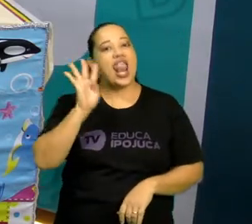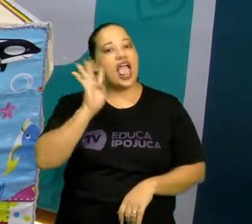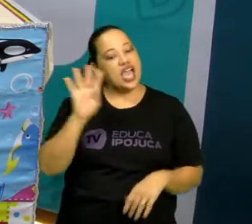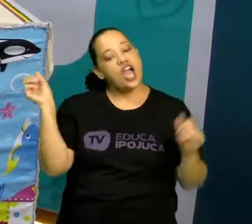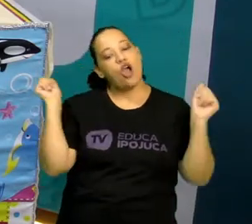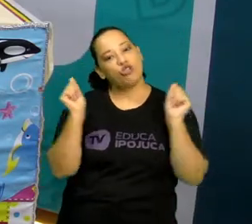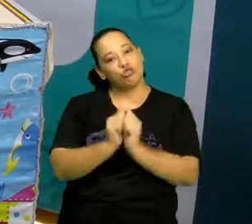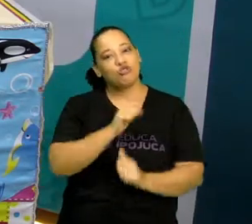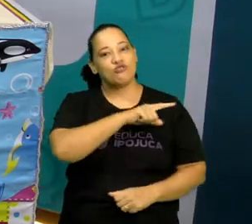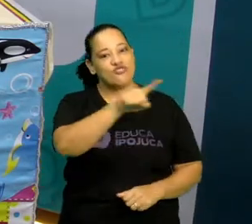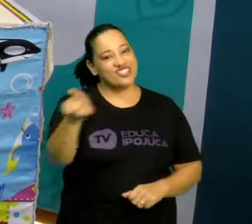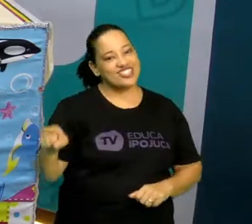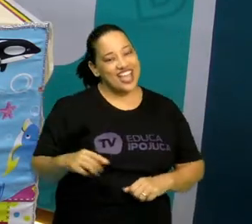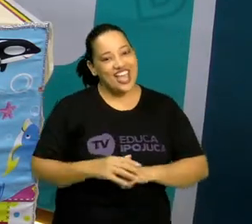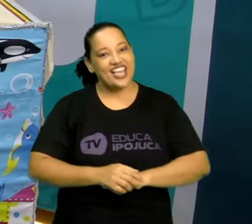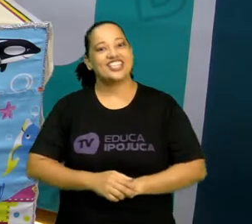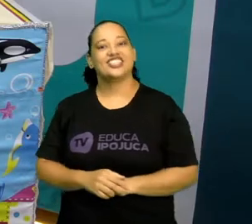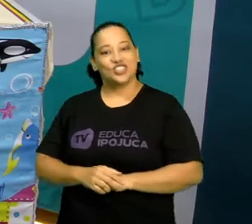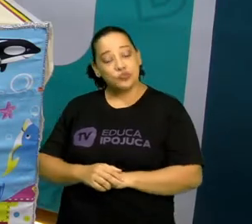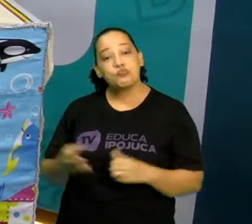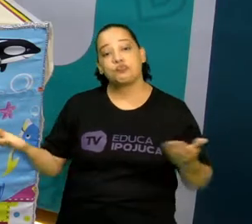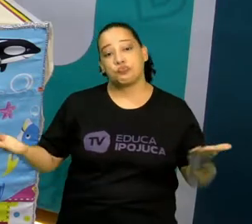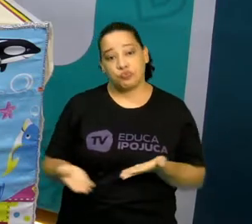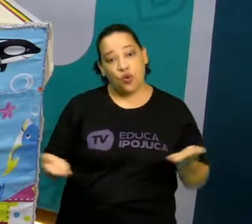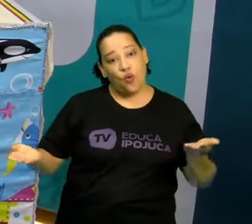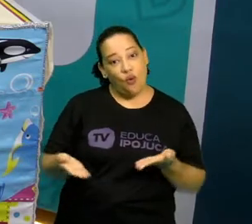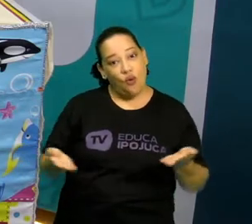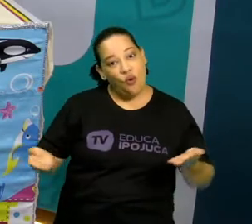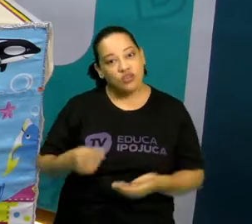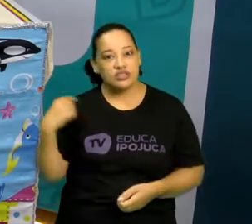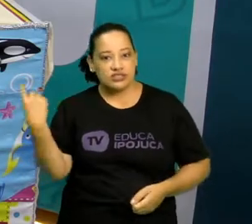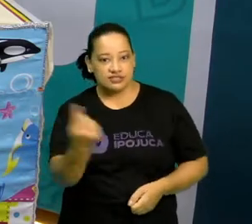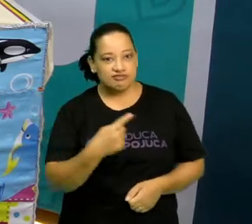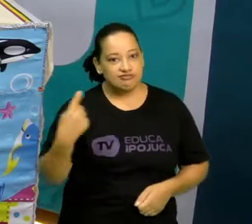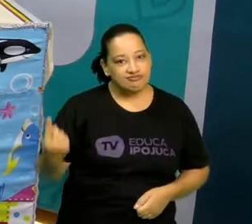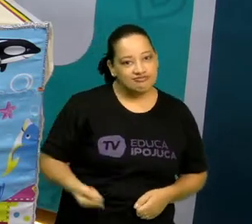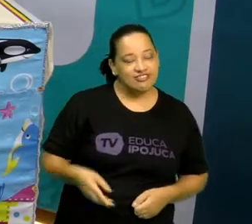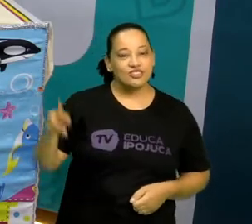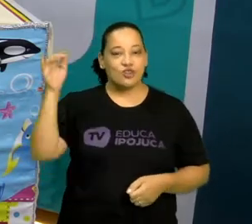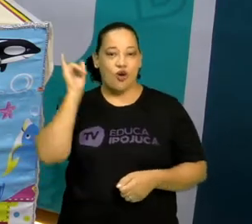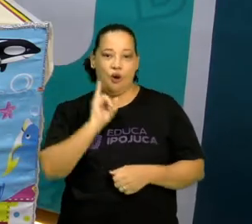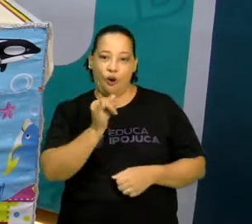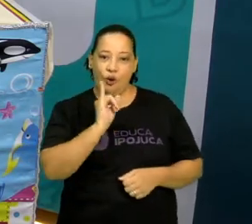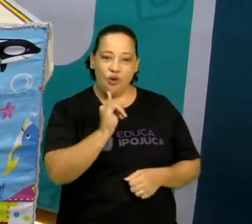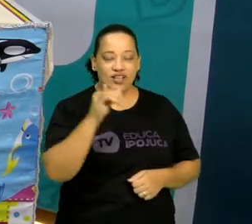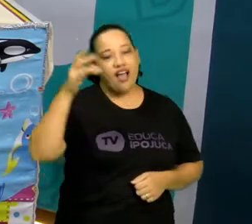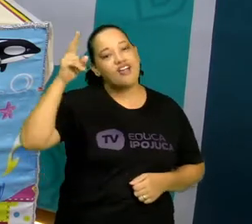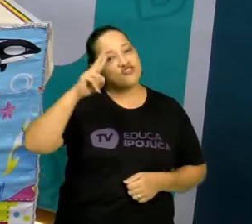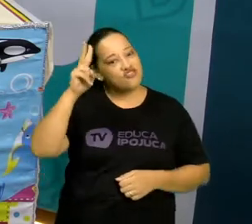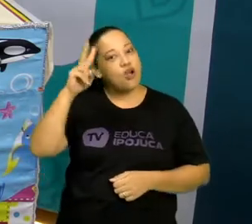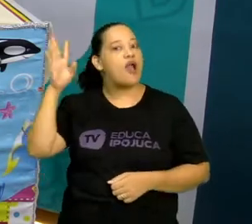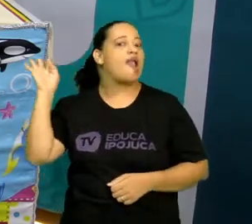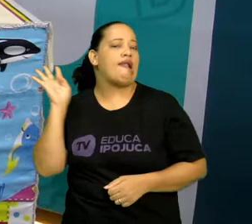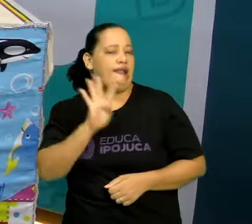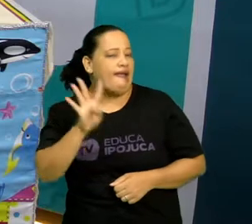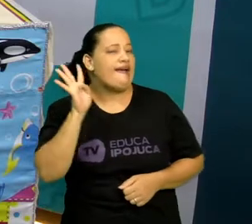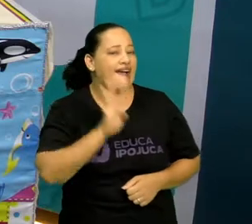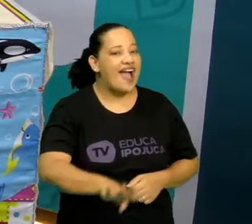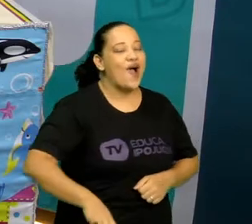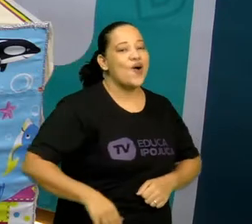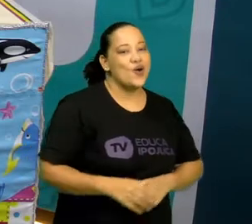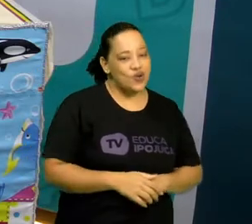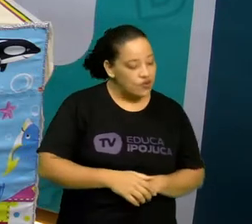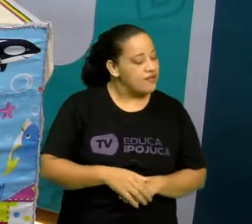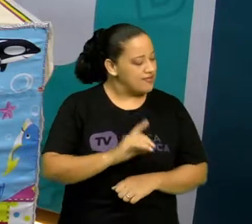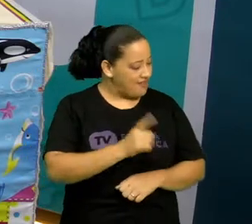está aqui de volta com vocês. E hoje nós iremos contar uma história. Mas tão legal, não é isso, Leiturinha? Eu